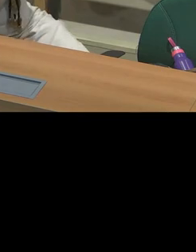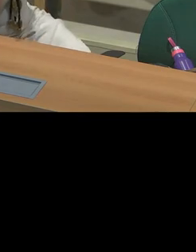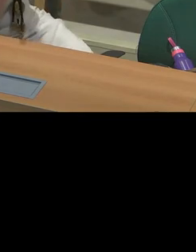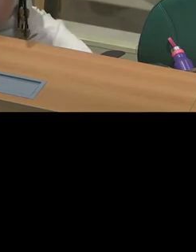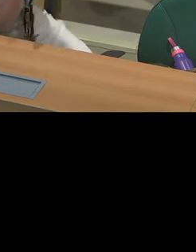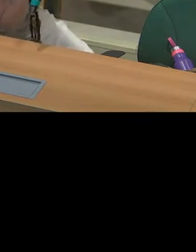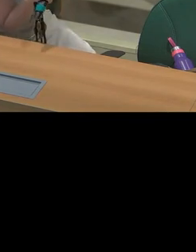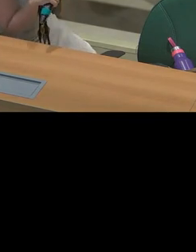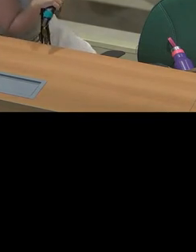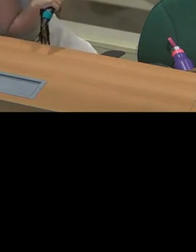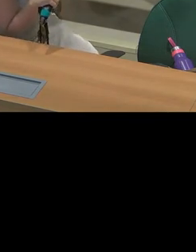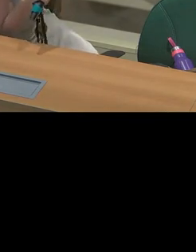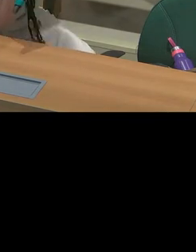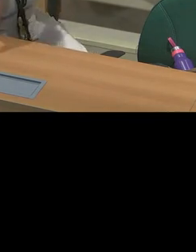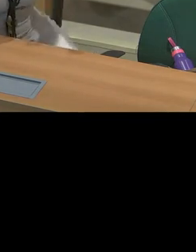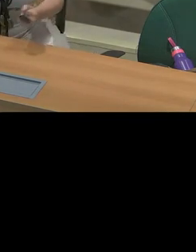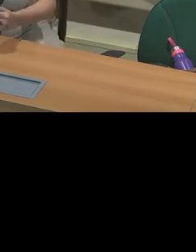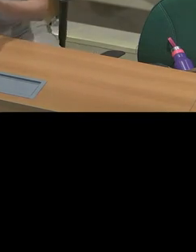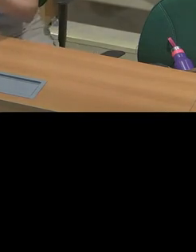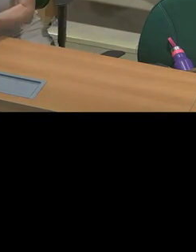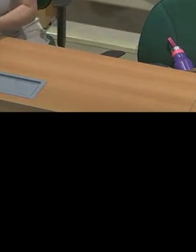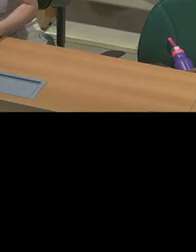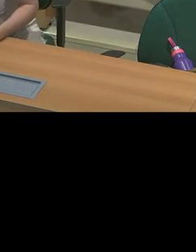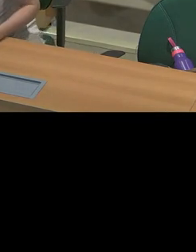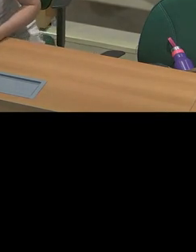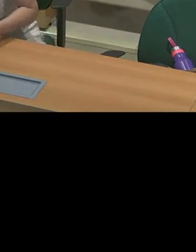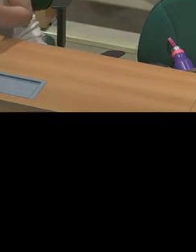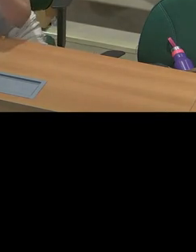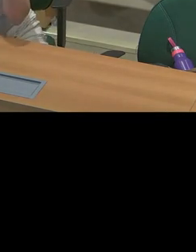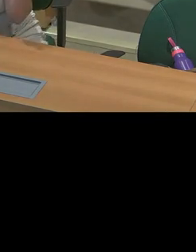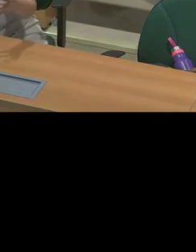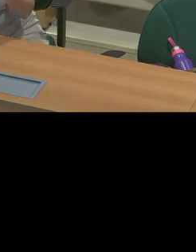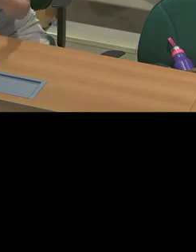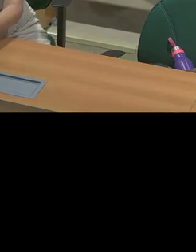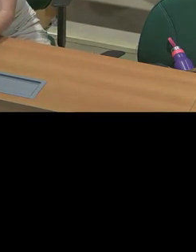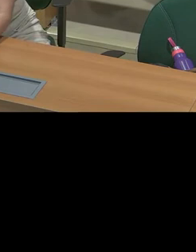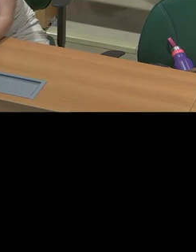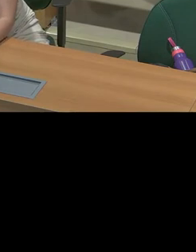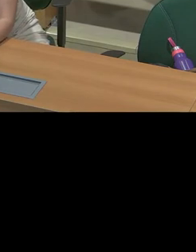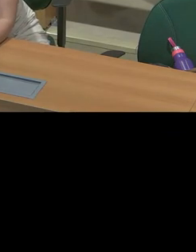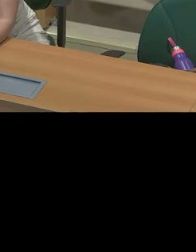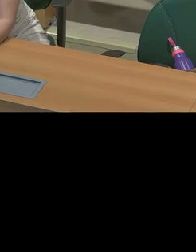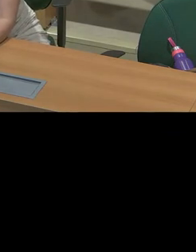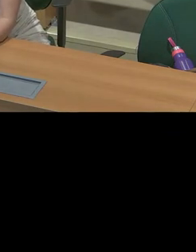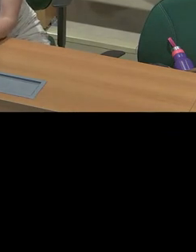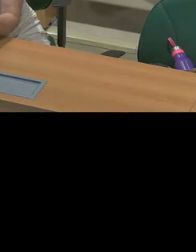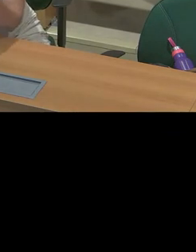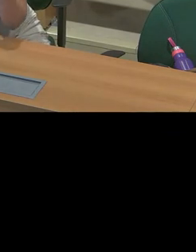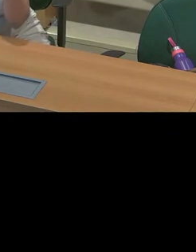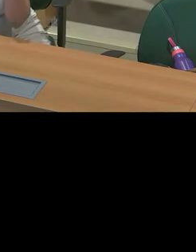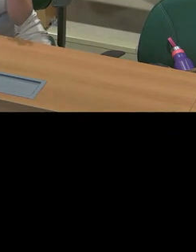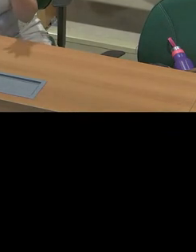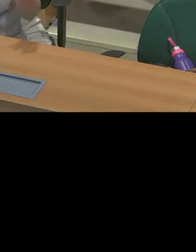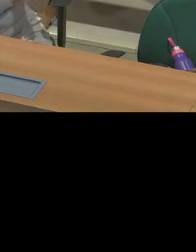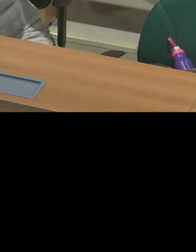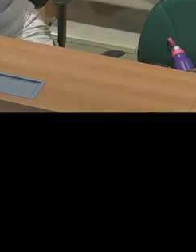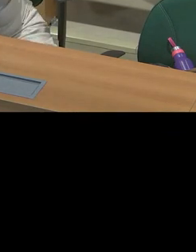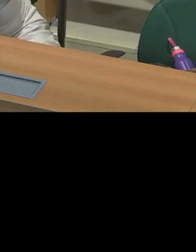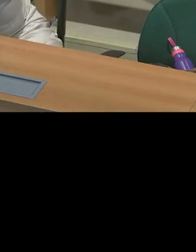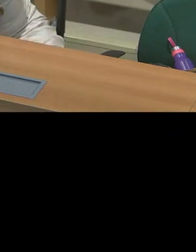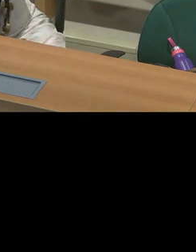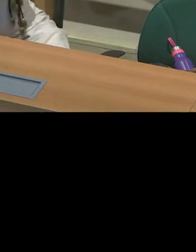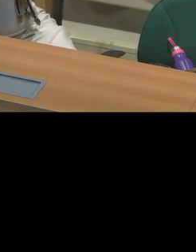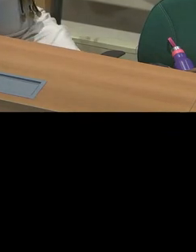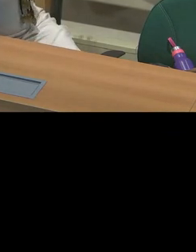novo, aqui o Leandro assim, foi fundamental, outras pessoas que ele trouxe com ele. Bom, já